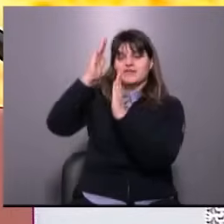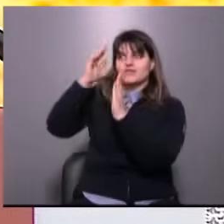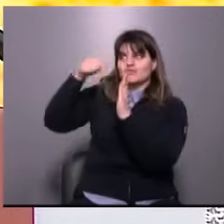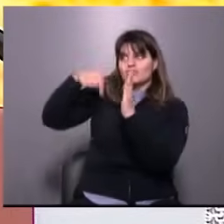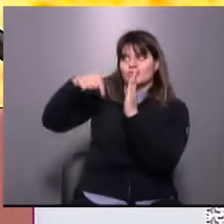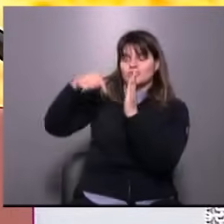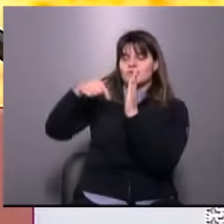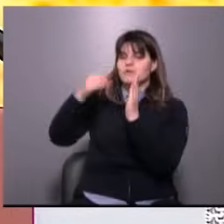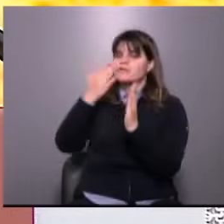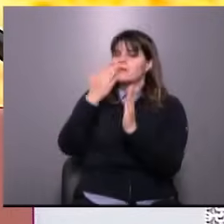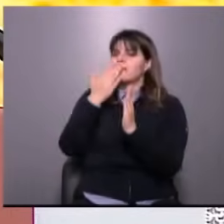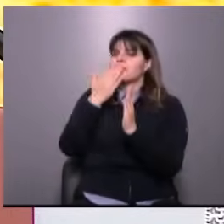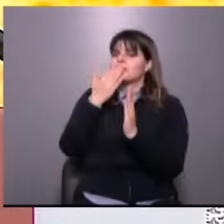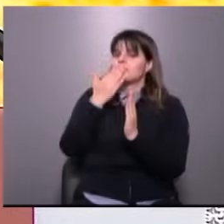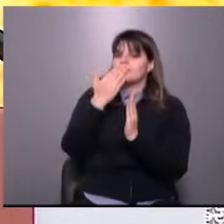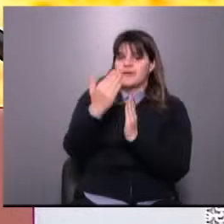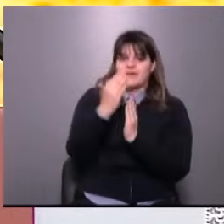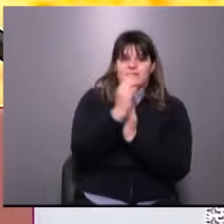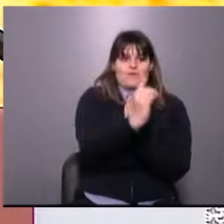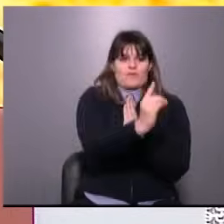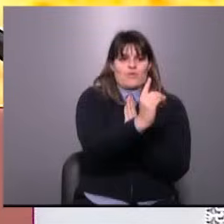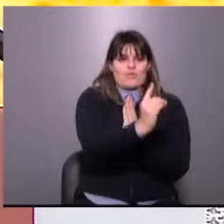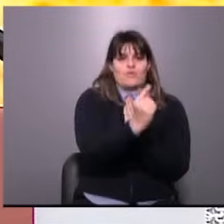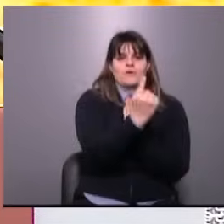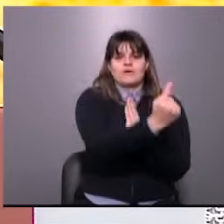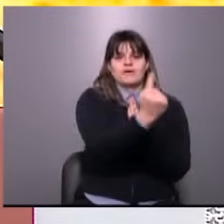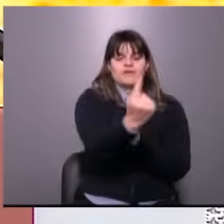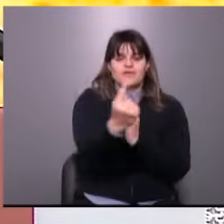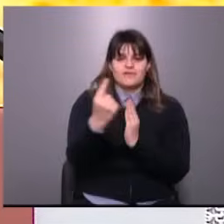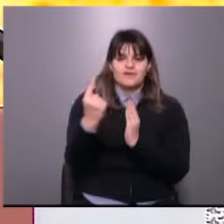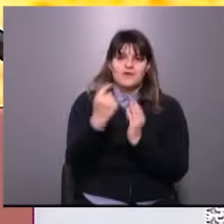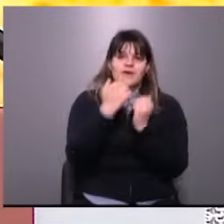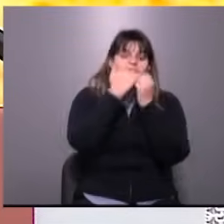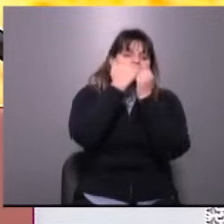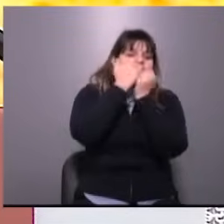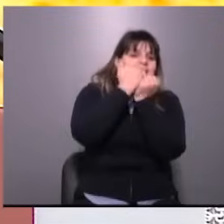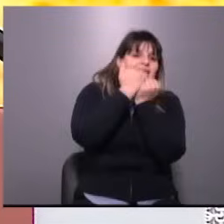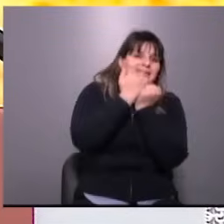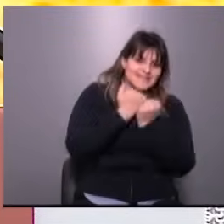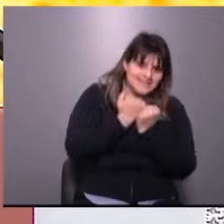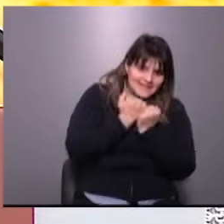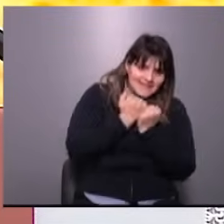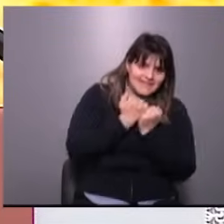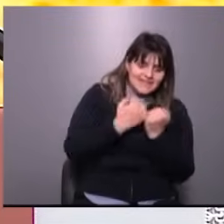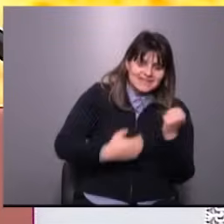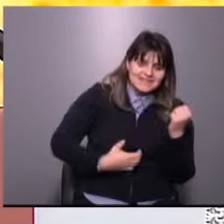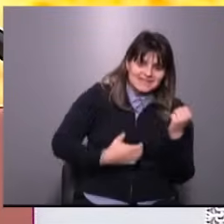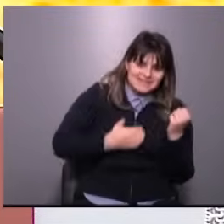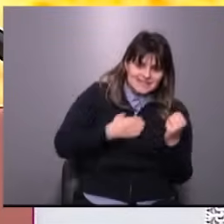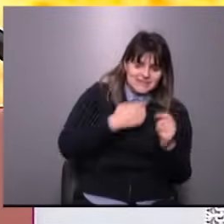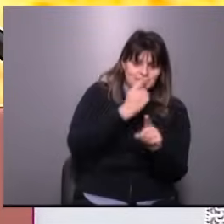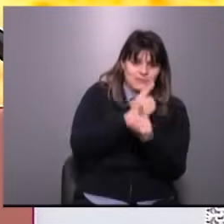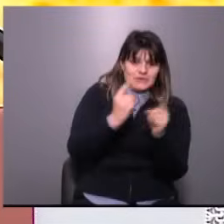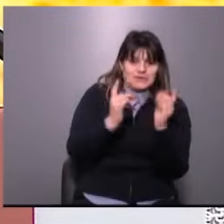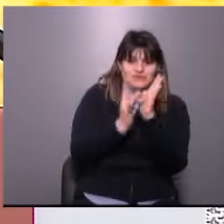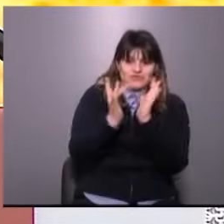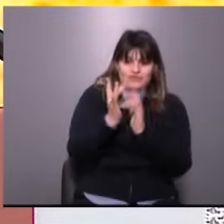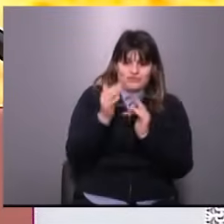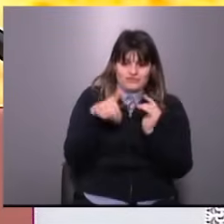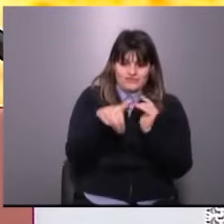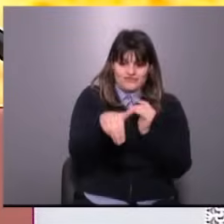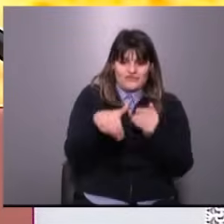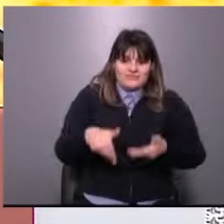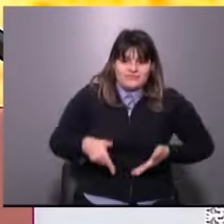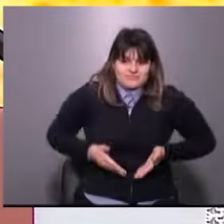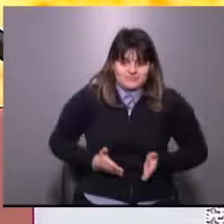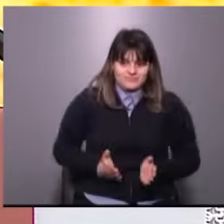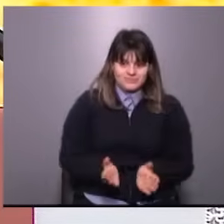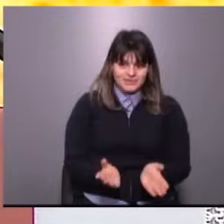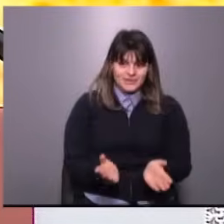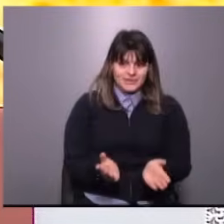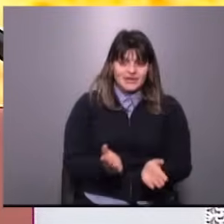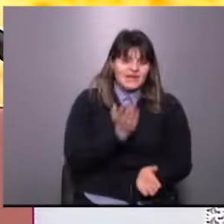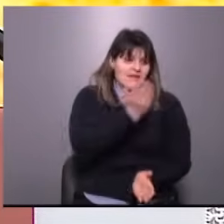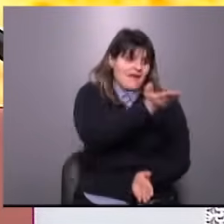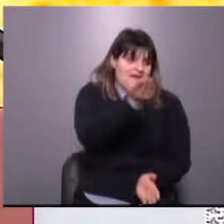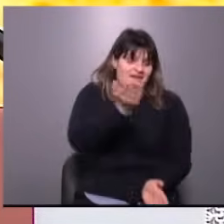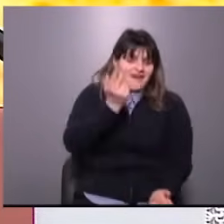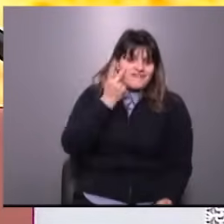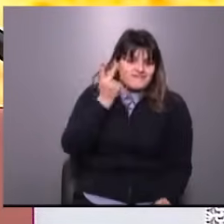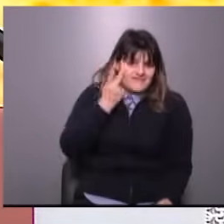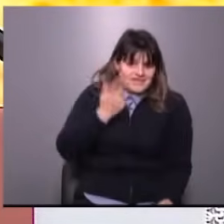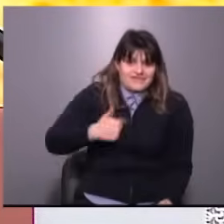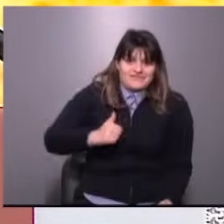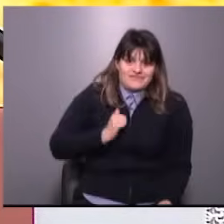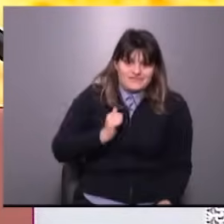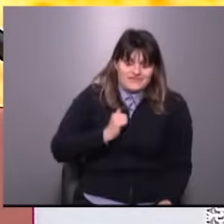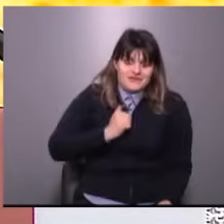Deus hoje deixa a cada um de nós. O convite à alegria e ao testemunho de alegria, porque o Senhor está